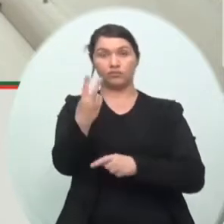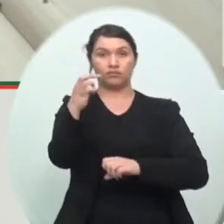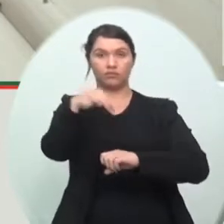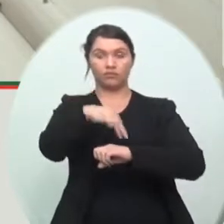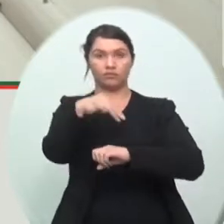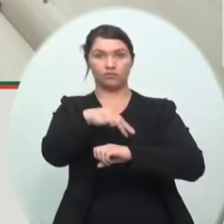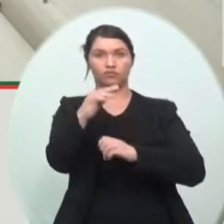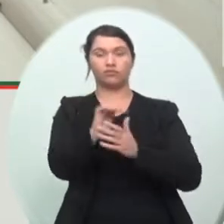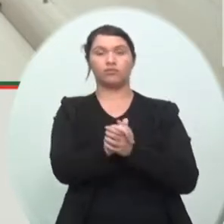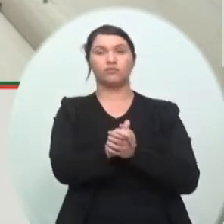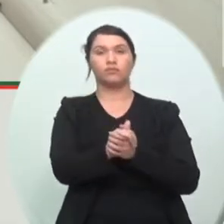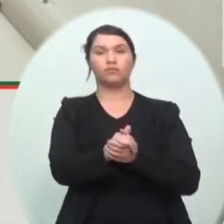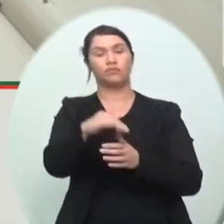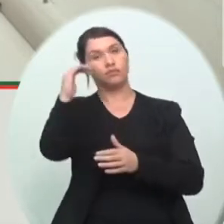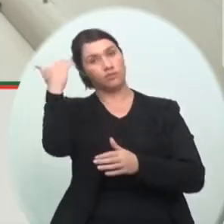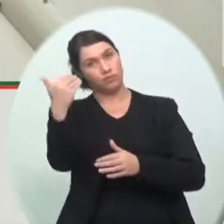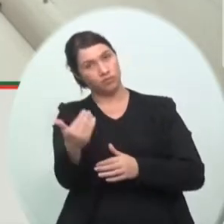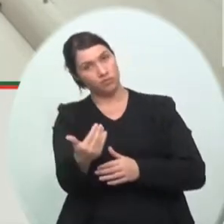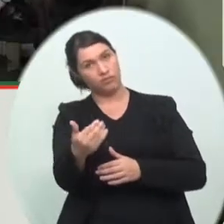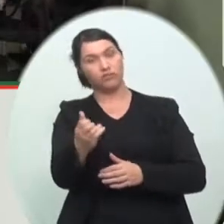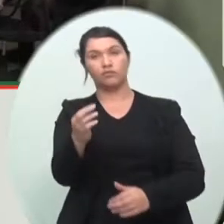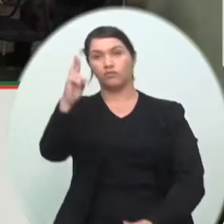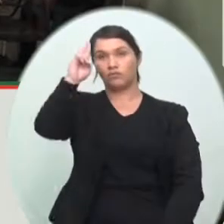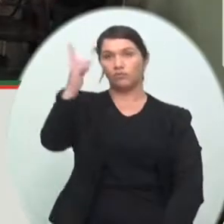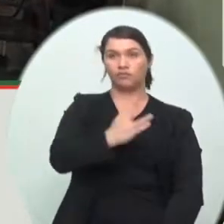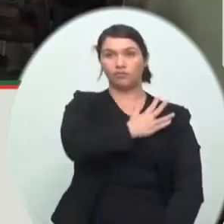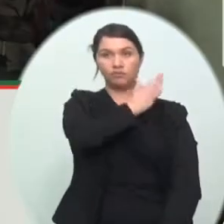possamos homenagear o Tenente Coronel Fraga.